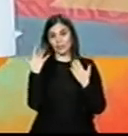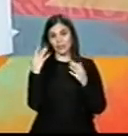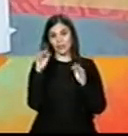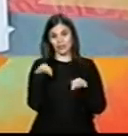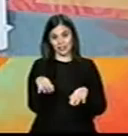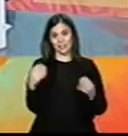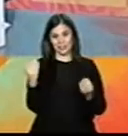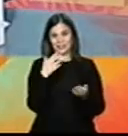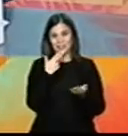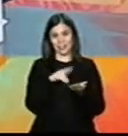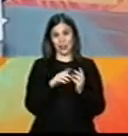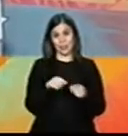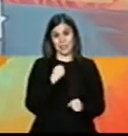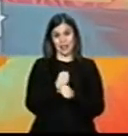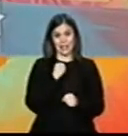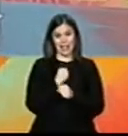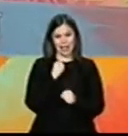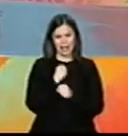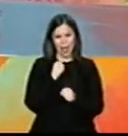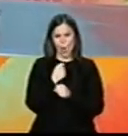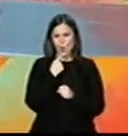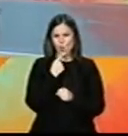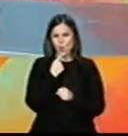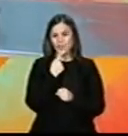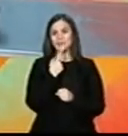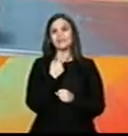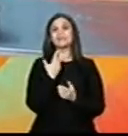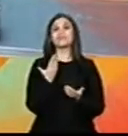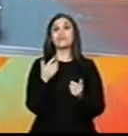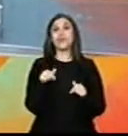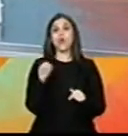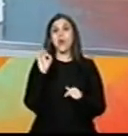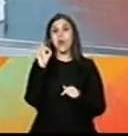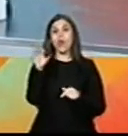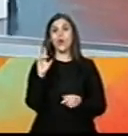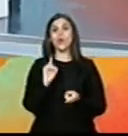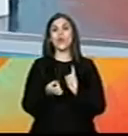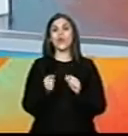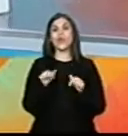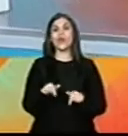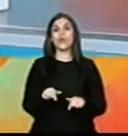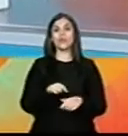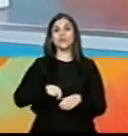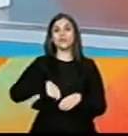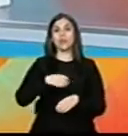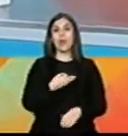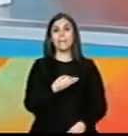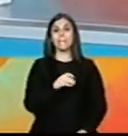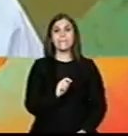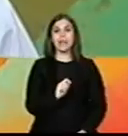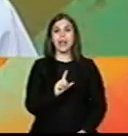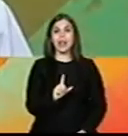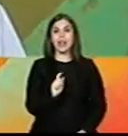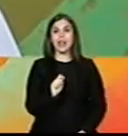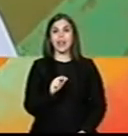foi? Acabou o teu verão. Vai começar o trabalho e acabou o teu verão. O que é que nos ofereces hoje, Paulinha? Olha, hoje vamos fazer uma polenta. Mais